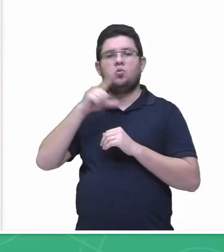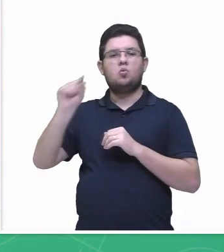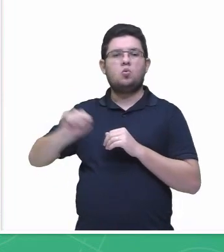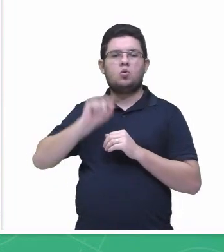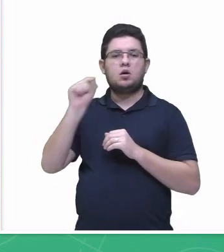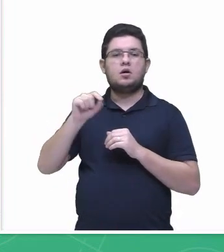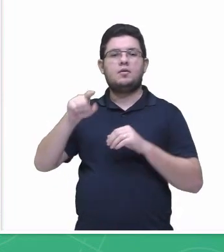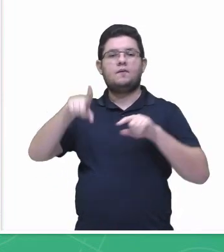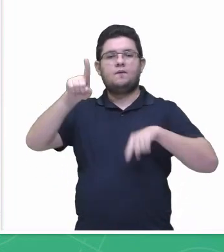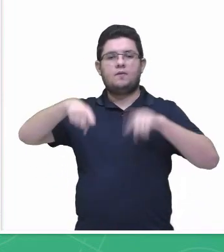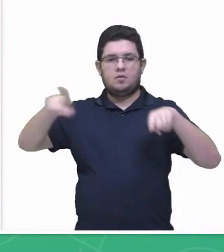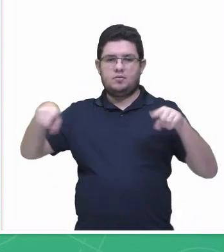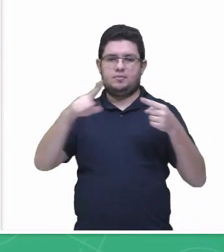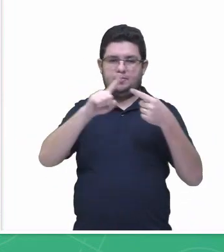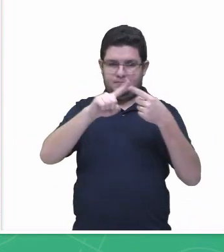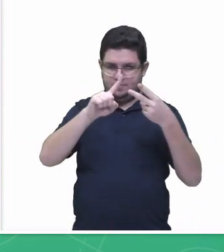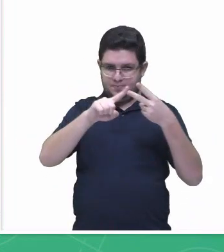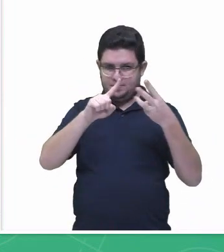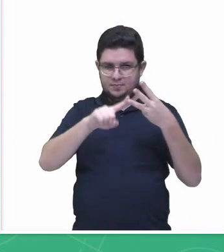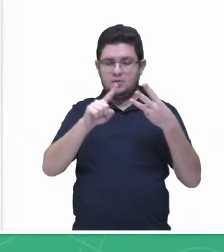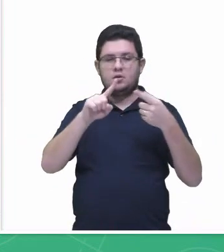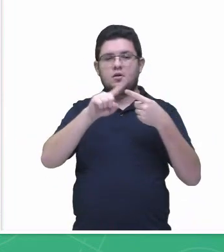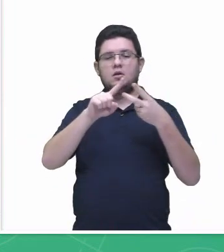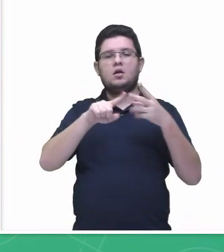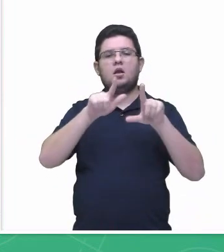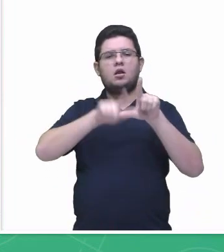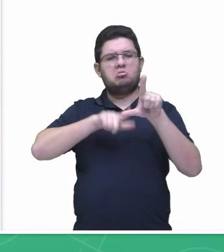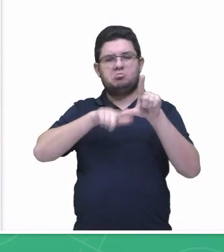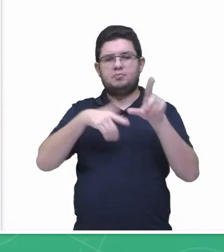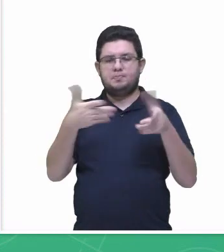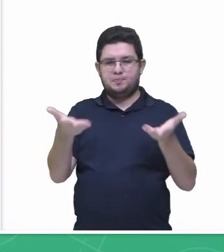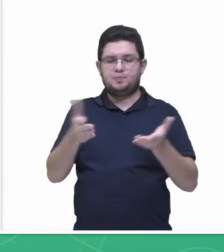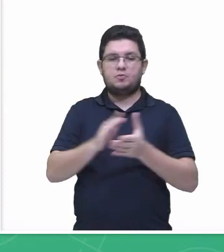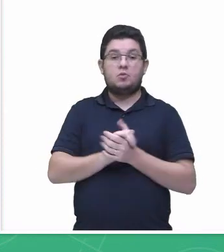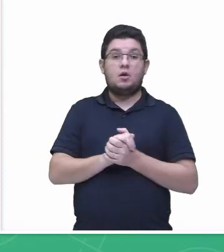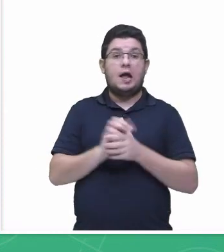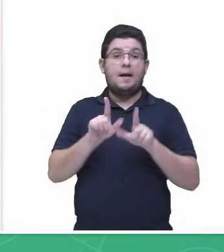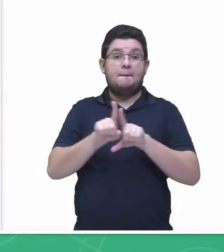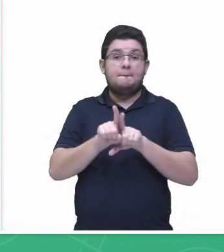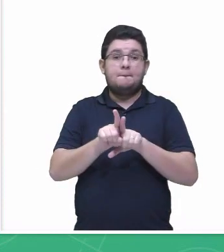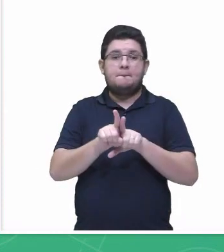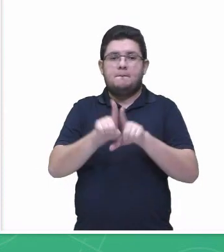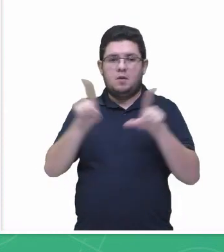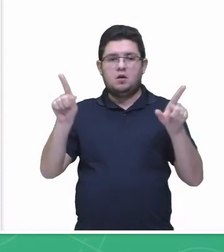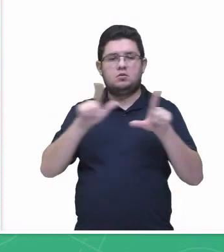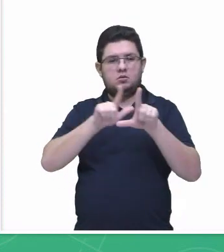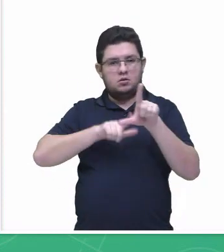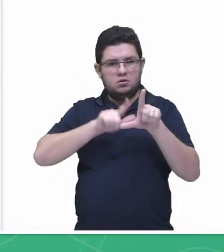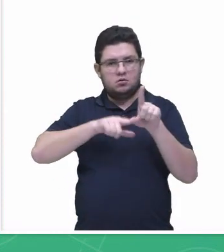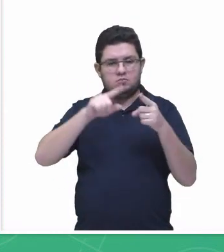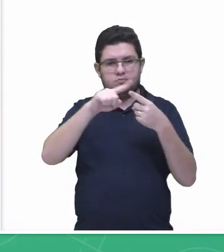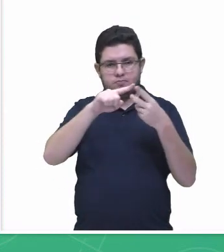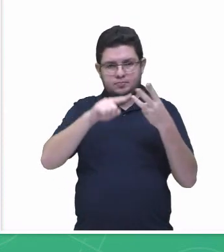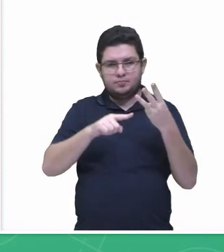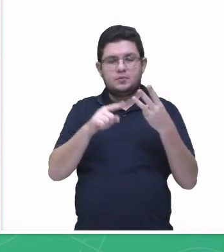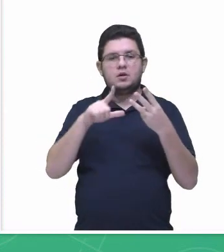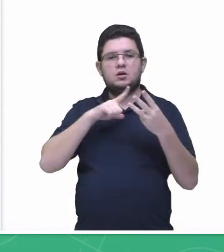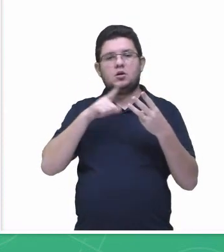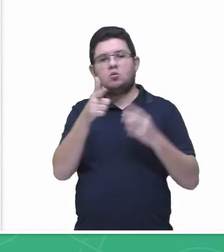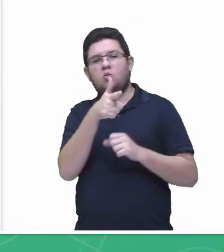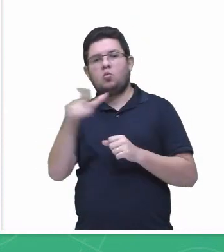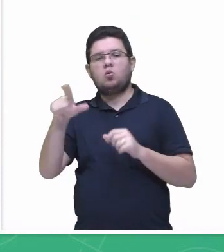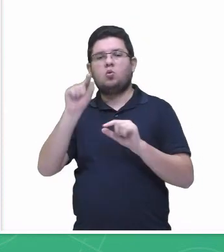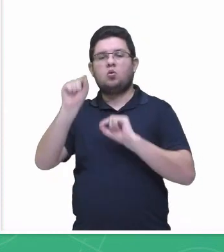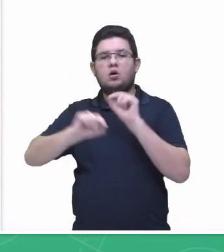3 variáveis, ou 3 letras. Beleza, mas, além dessas 3, eu tenho também 3